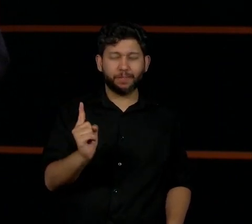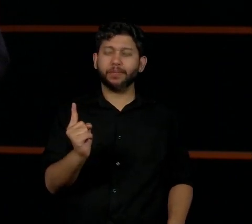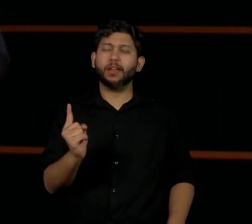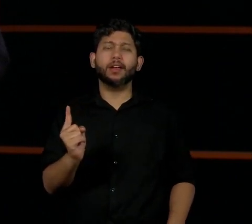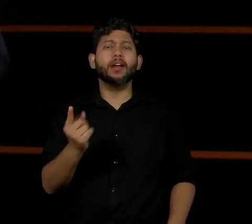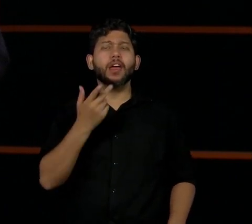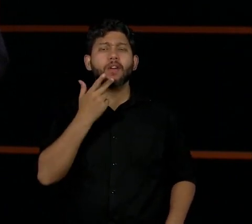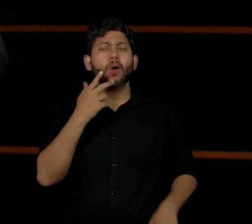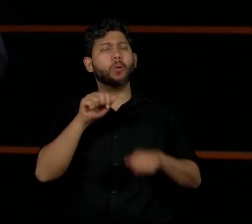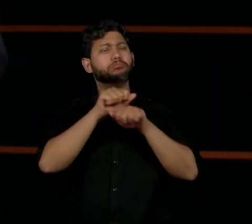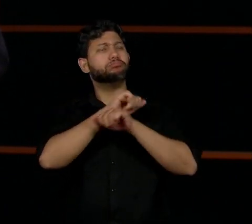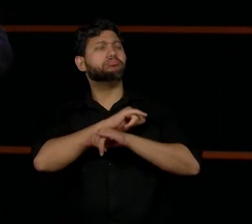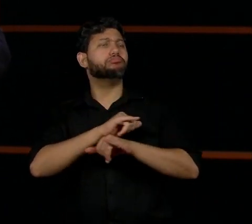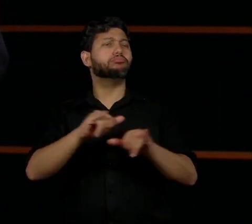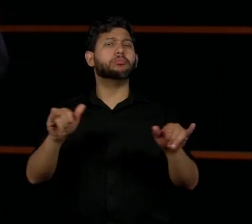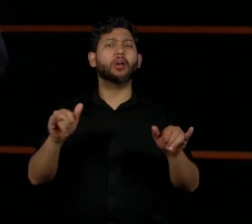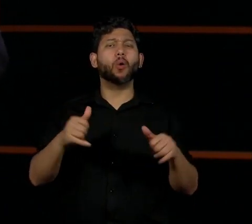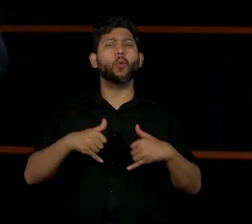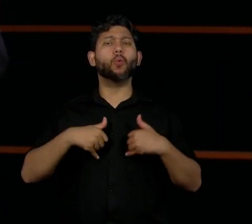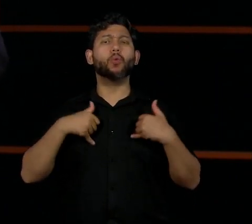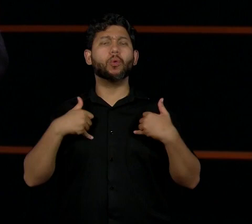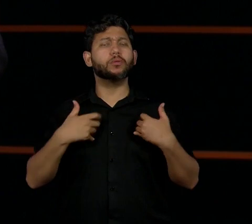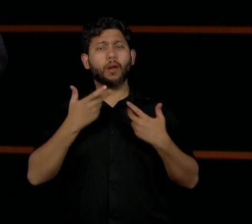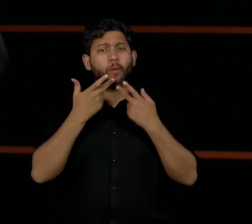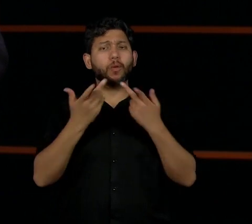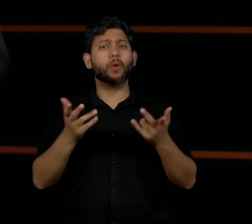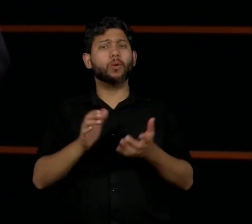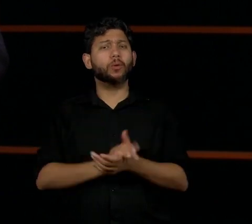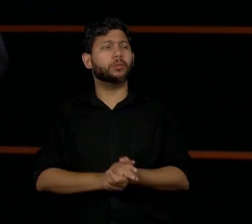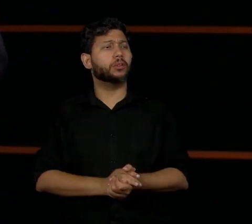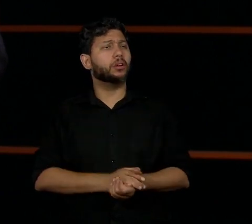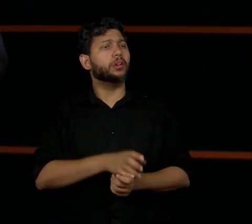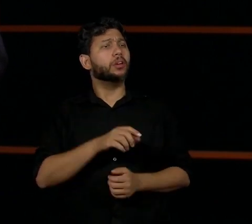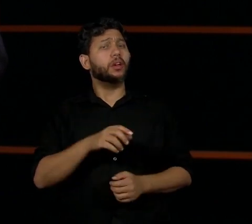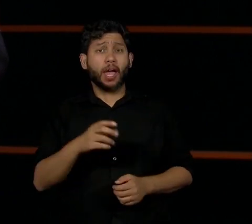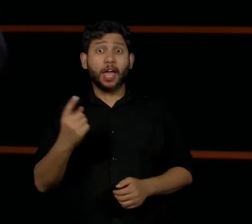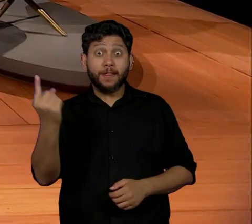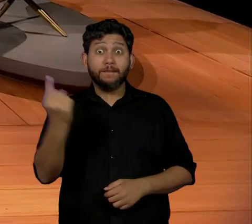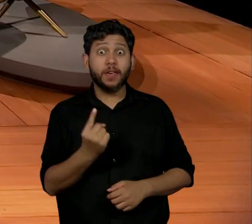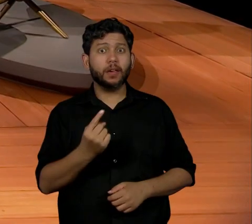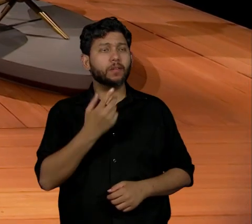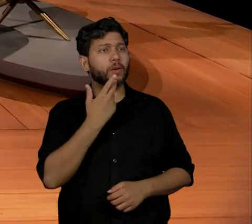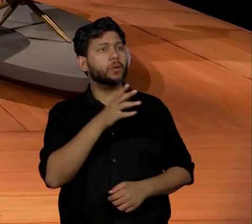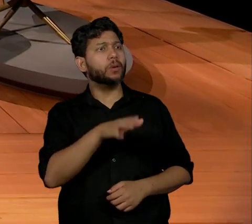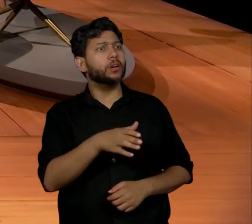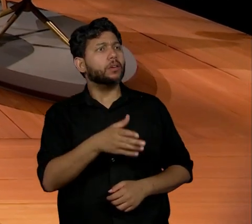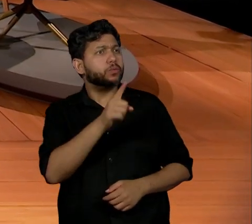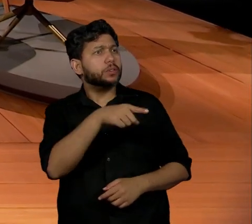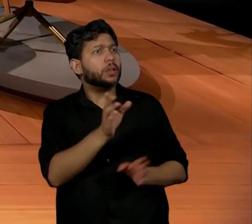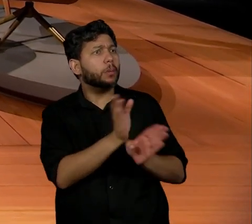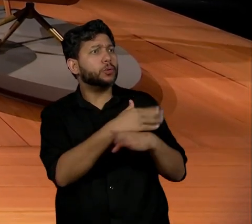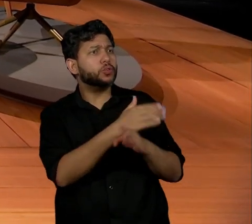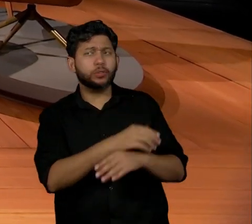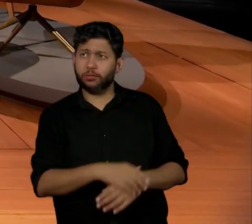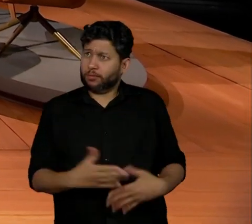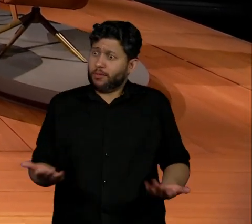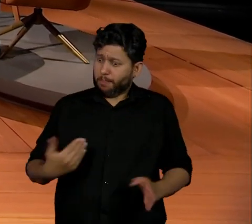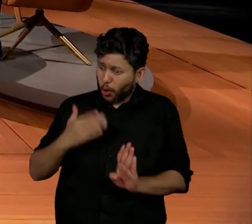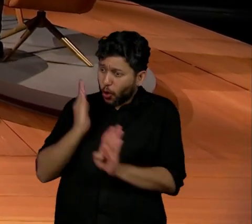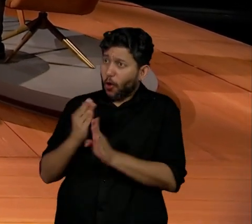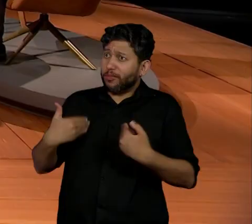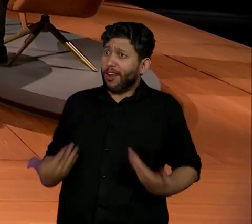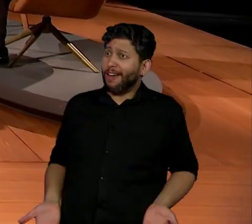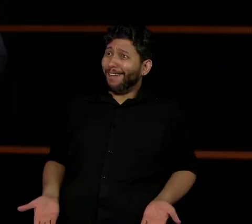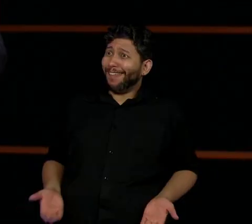terminou o show, muito orgulhoso que ele estava presente, ele falou, você está se perdendo. Eu digo, pô, então me ache, me mande